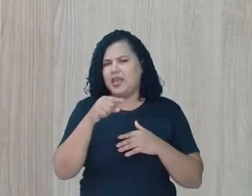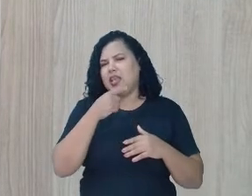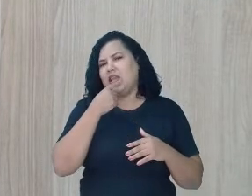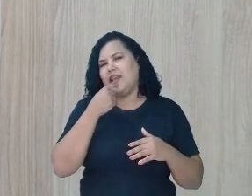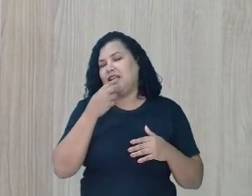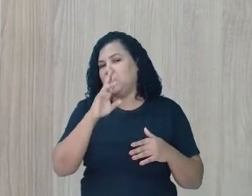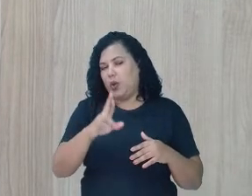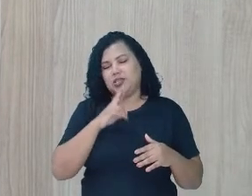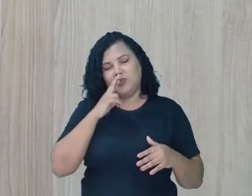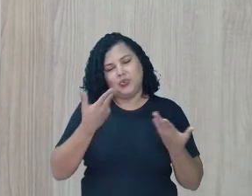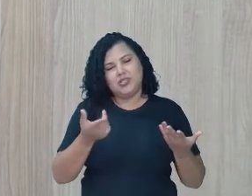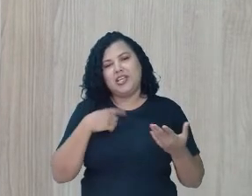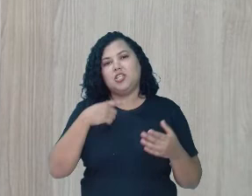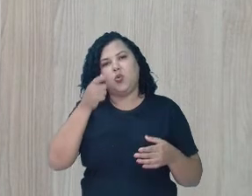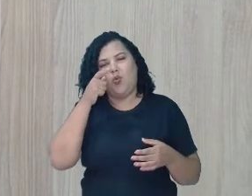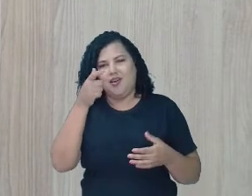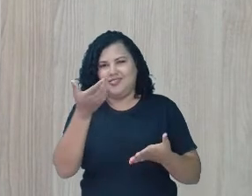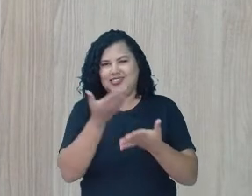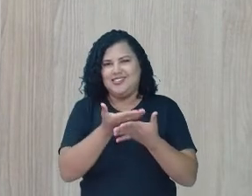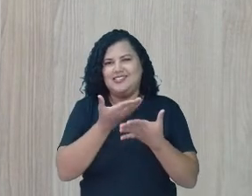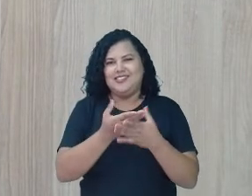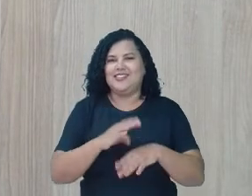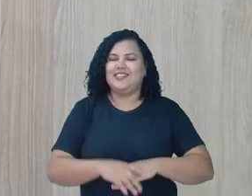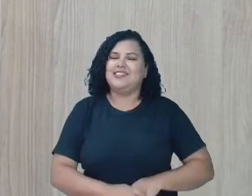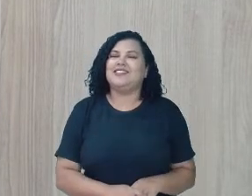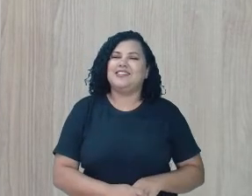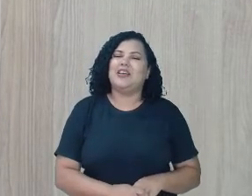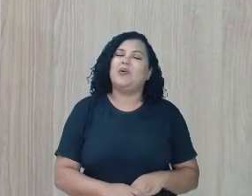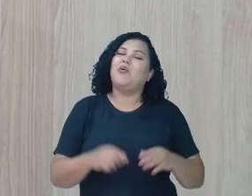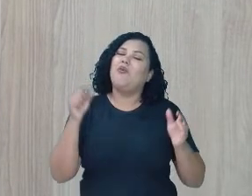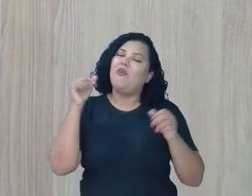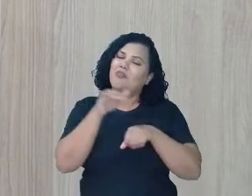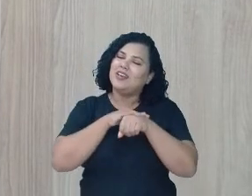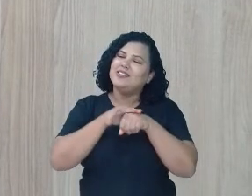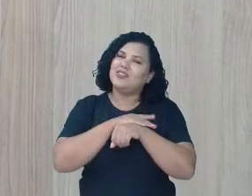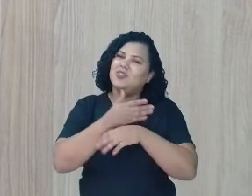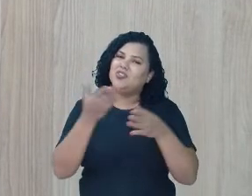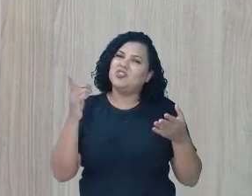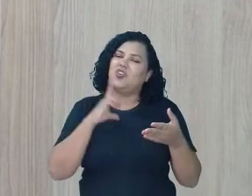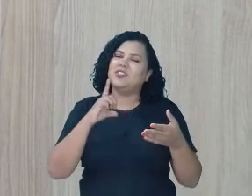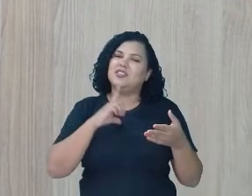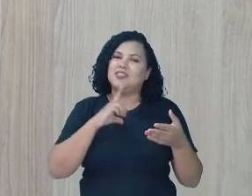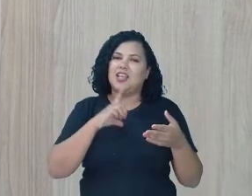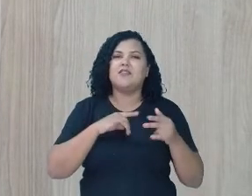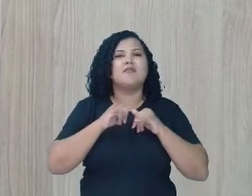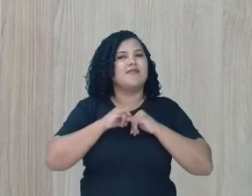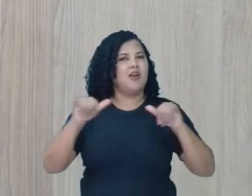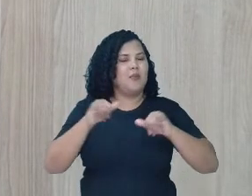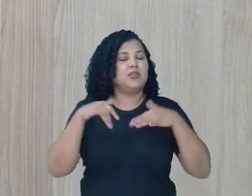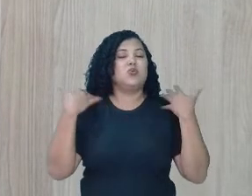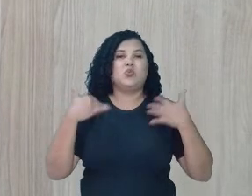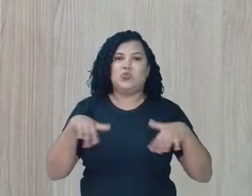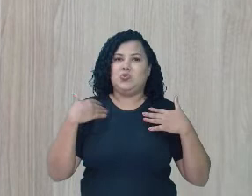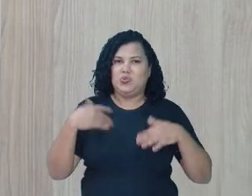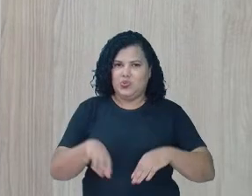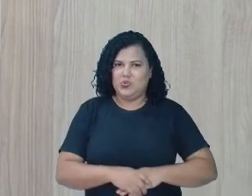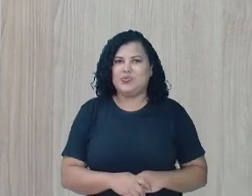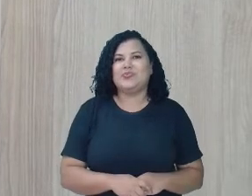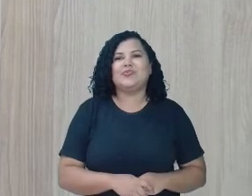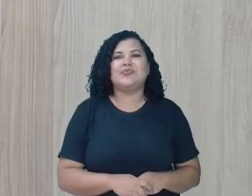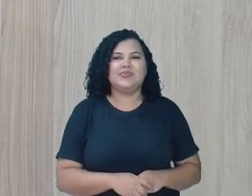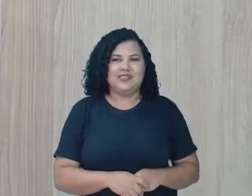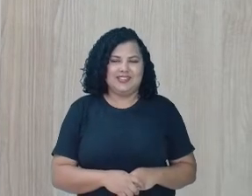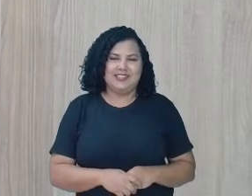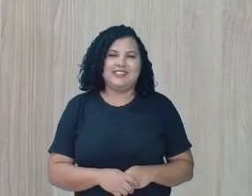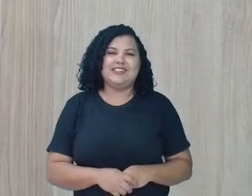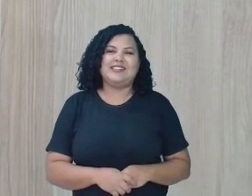não responderam até o momento. Eu falei para eles que tivemos bastante informações, né? Tivemos. São